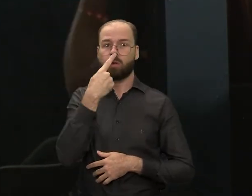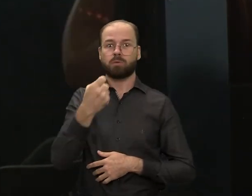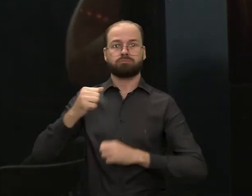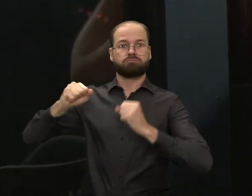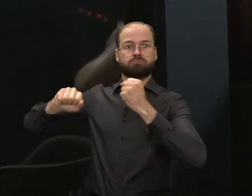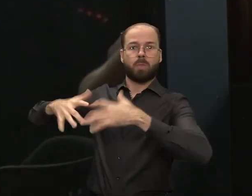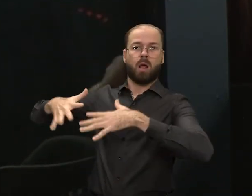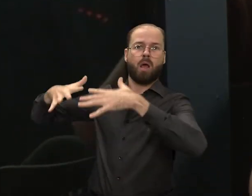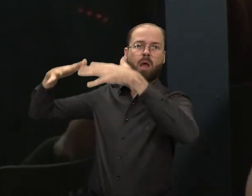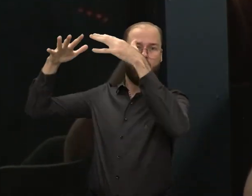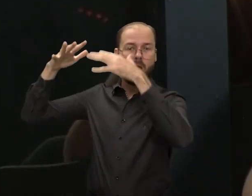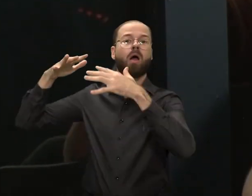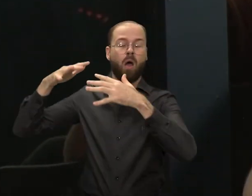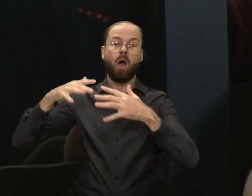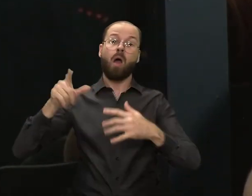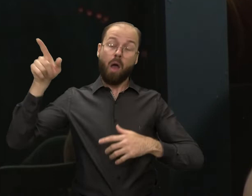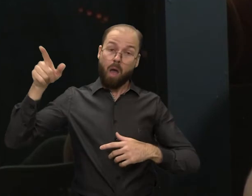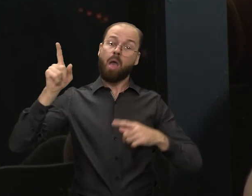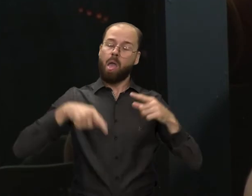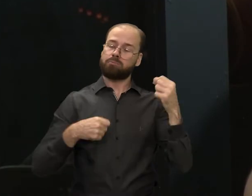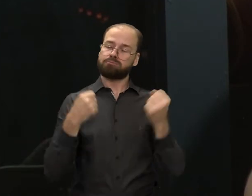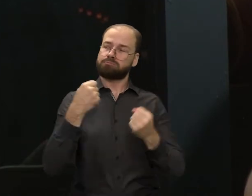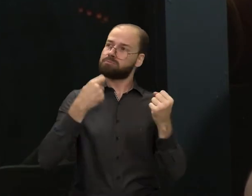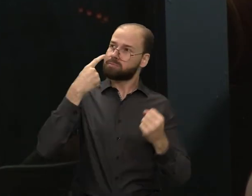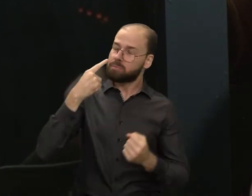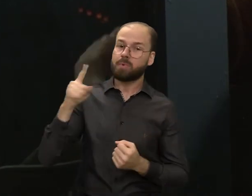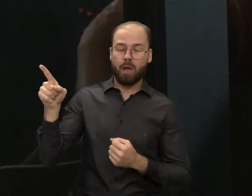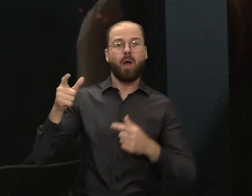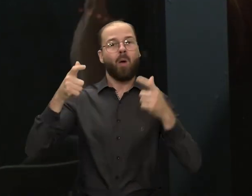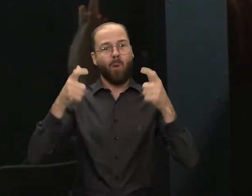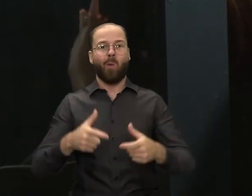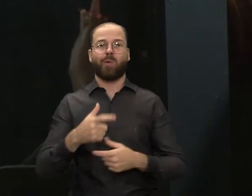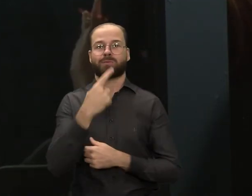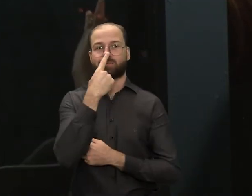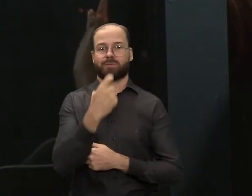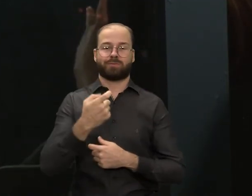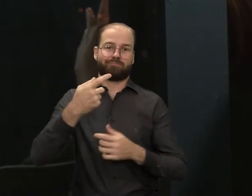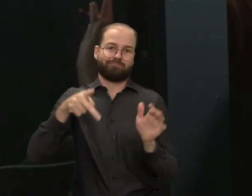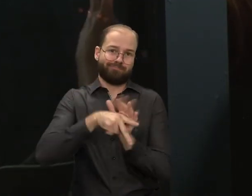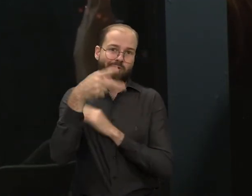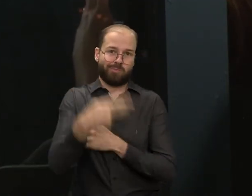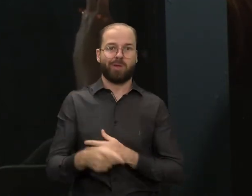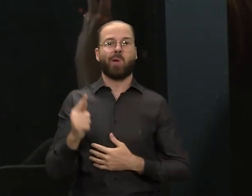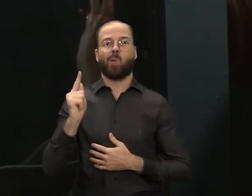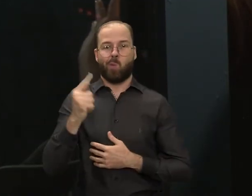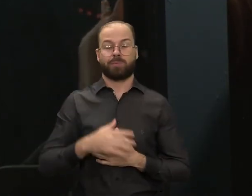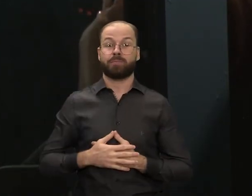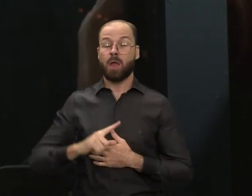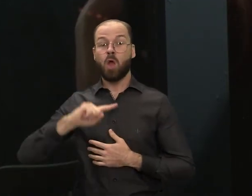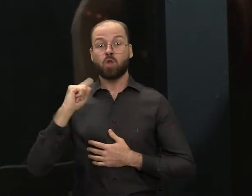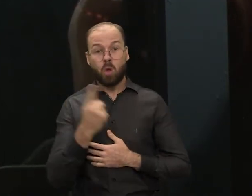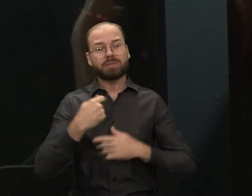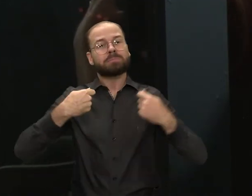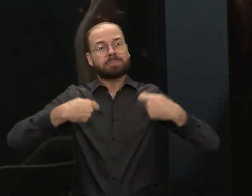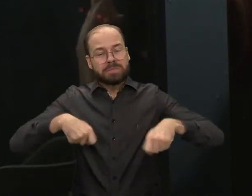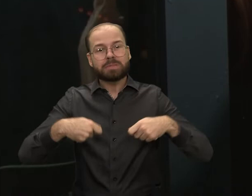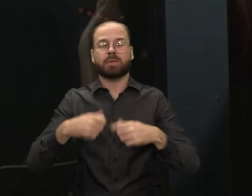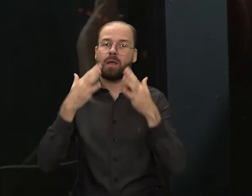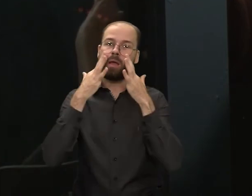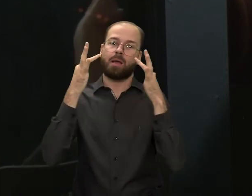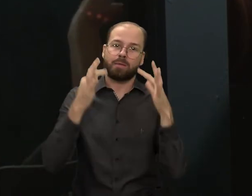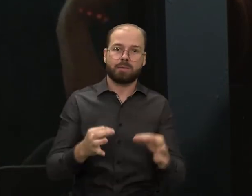sólido lá do aterro sanitário de Goiânia. Então, é preciso pensar nisso, né, nessas questões. E não